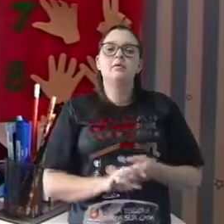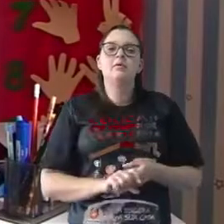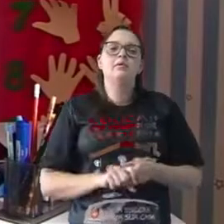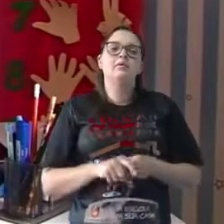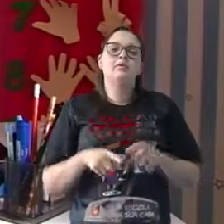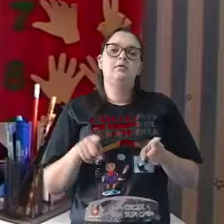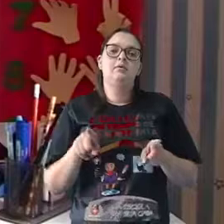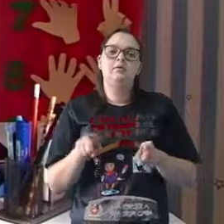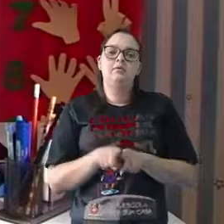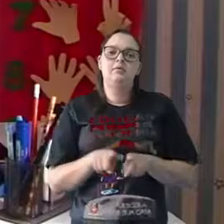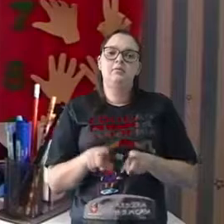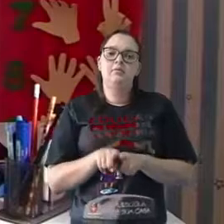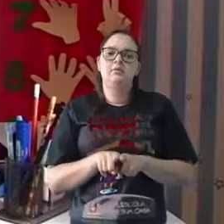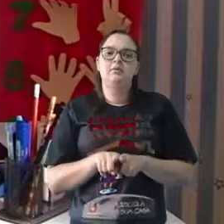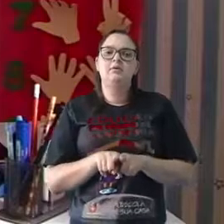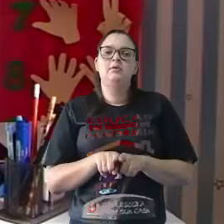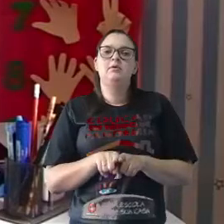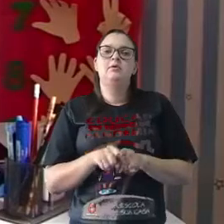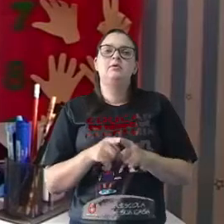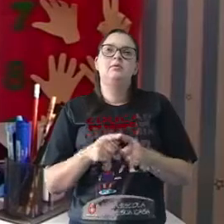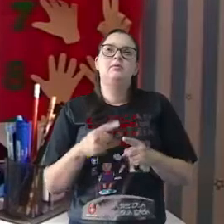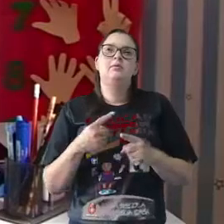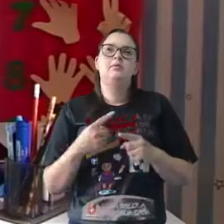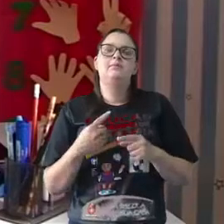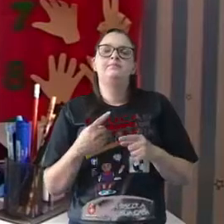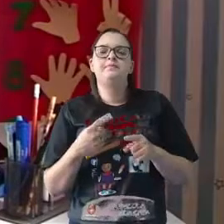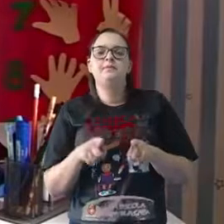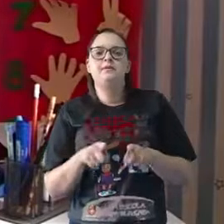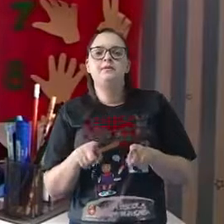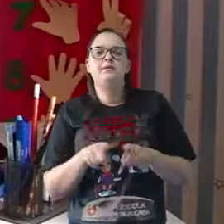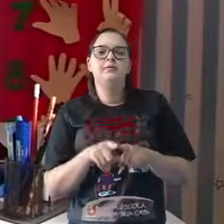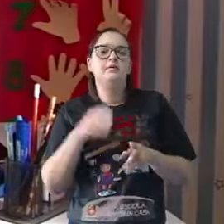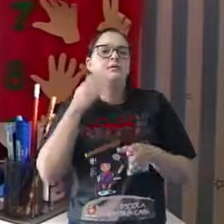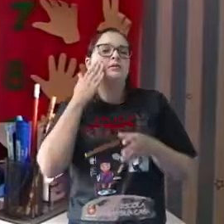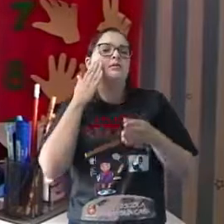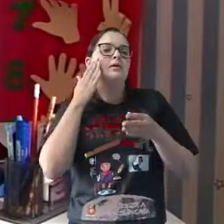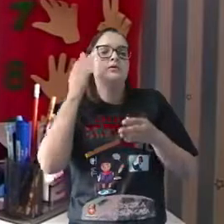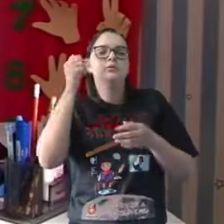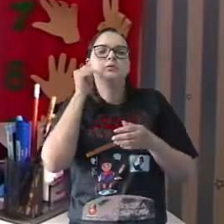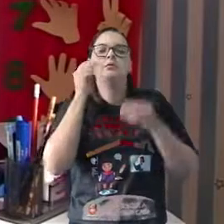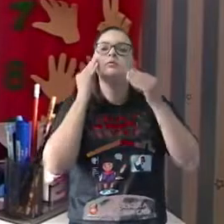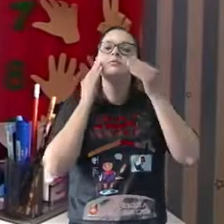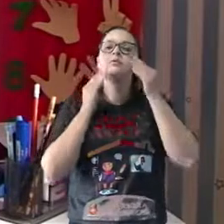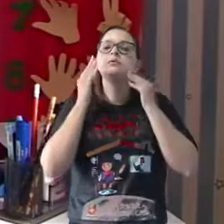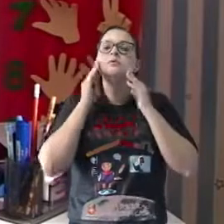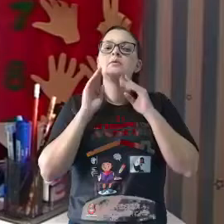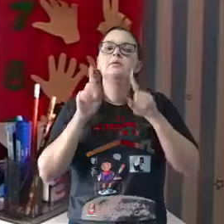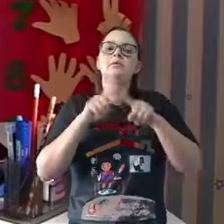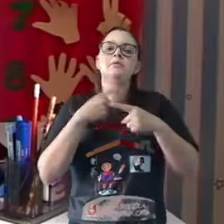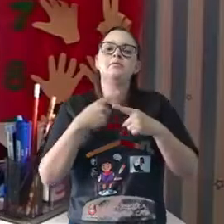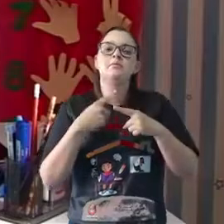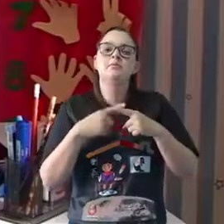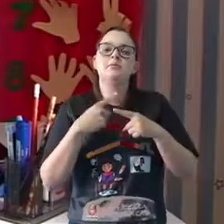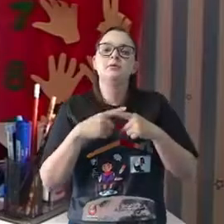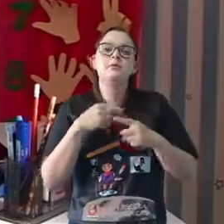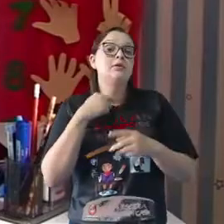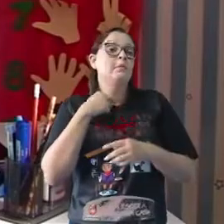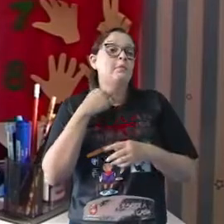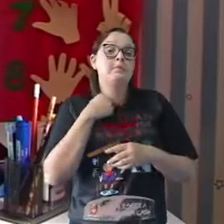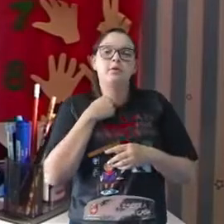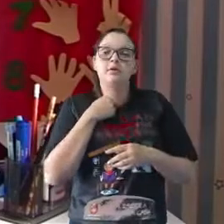fechar a saída dessa oleosidade, desse sebo, você vai estar propiciando um